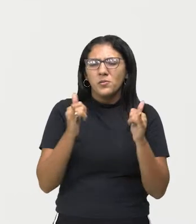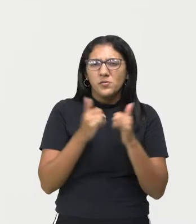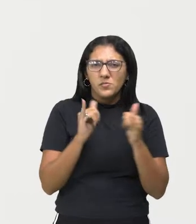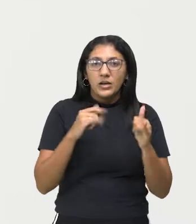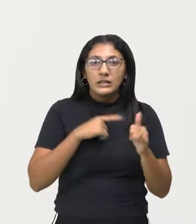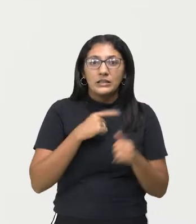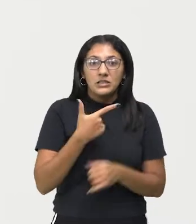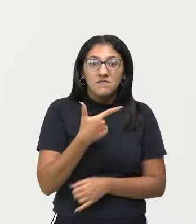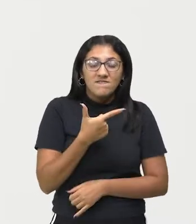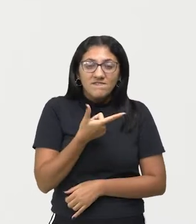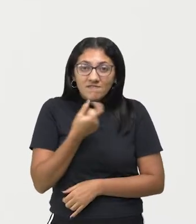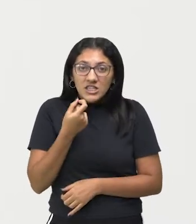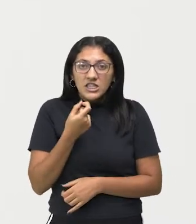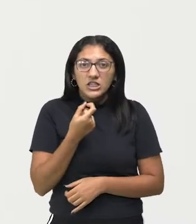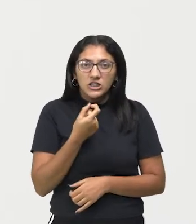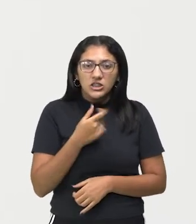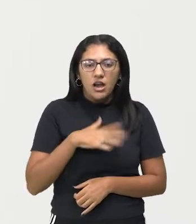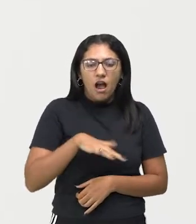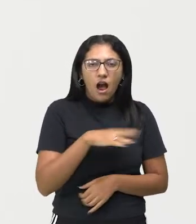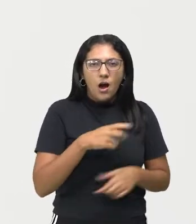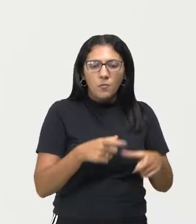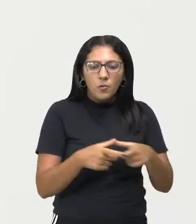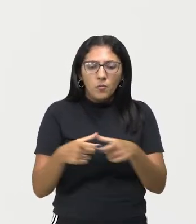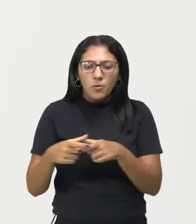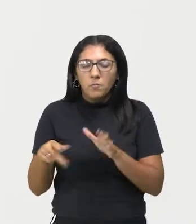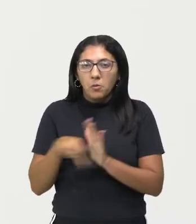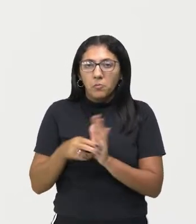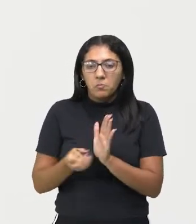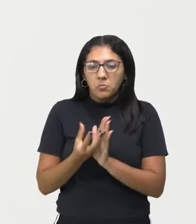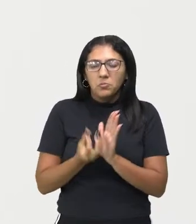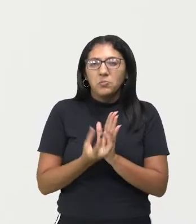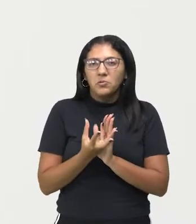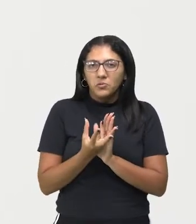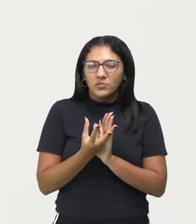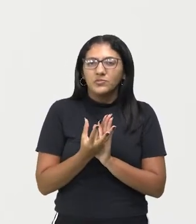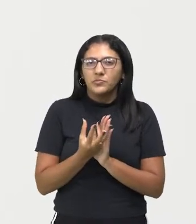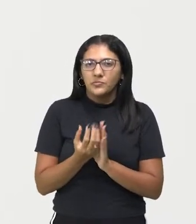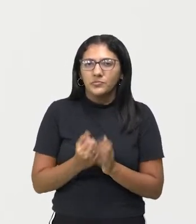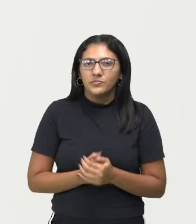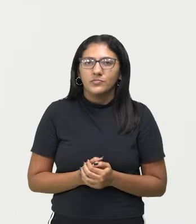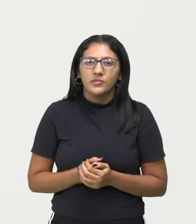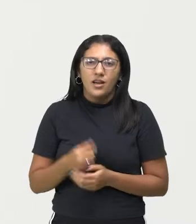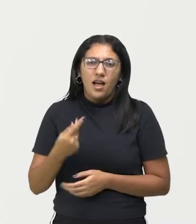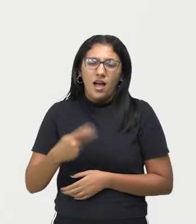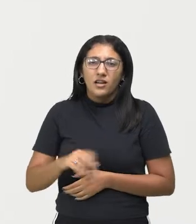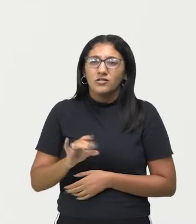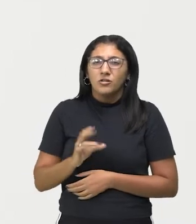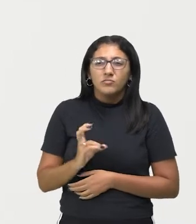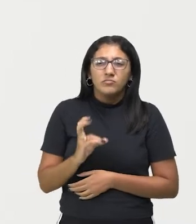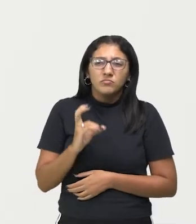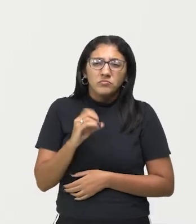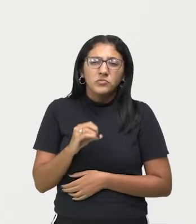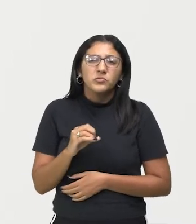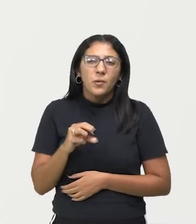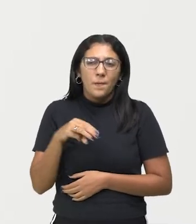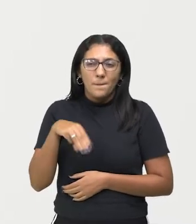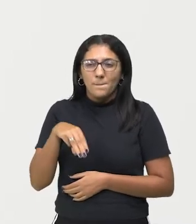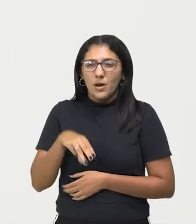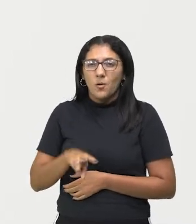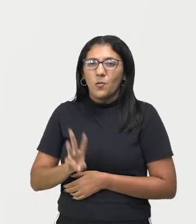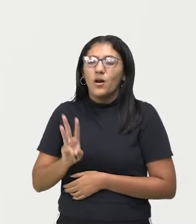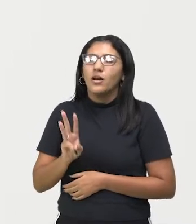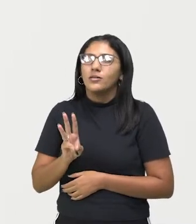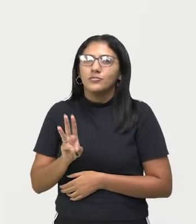turbinas que vão gerar energia. Então, vai ser responsável pela produção apenas de 50 megawatts. Então, olha só,